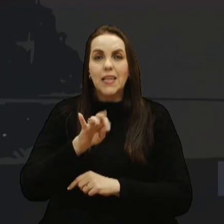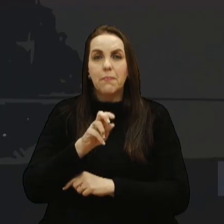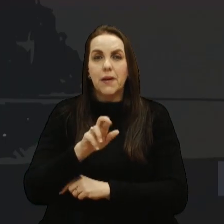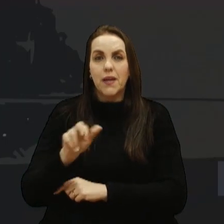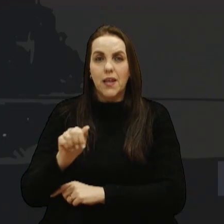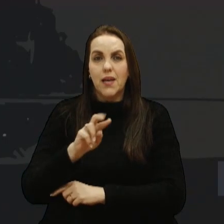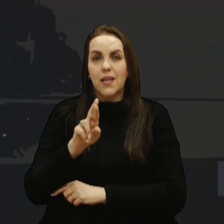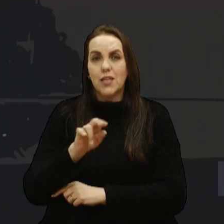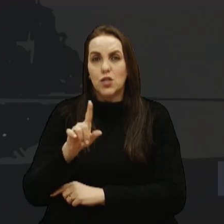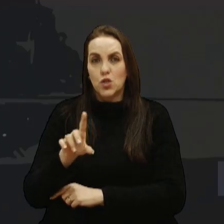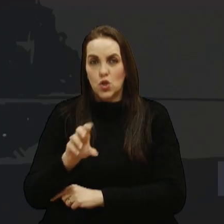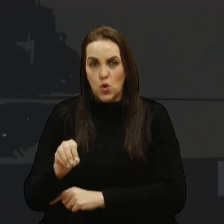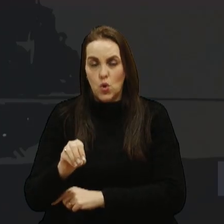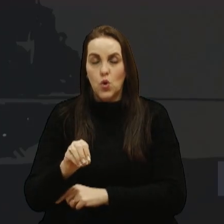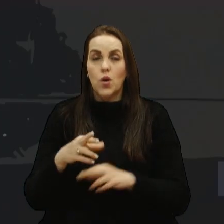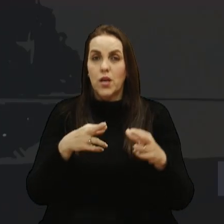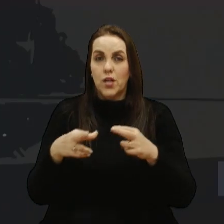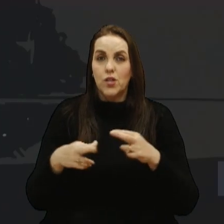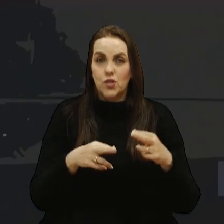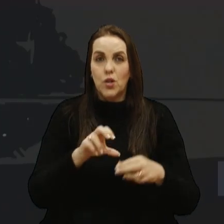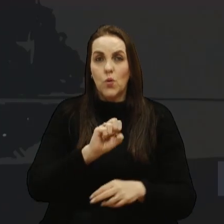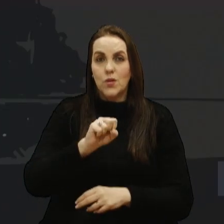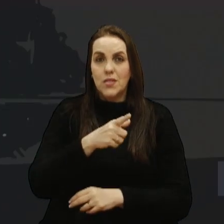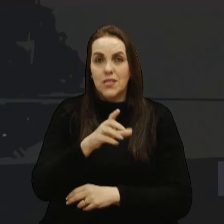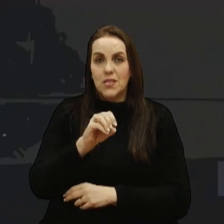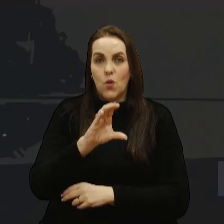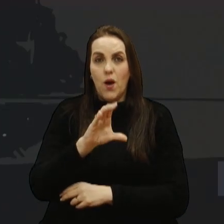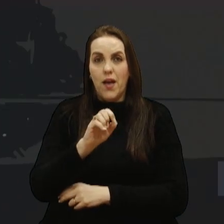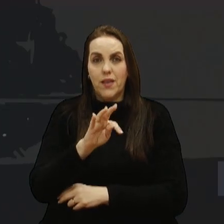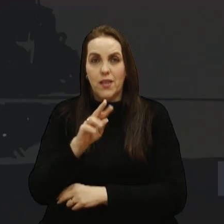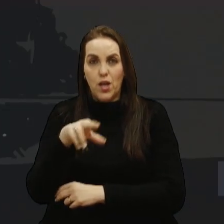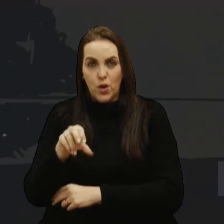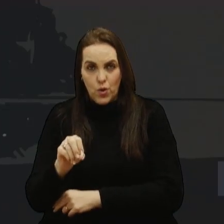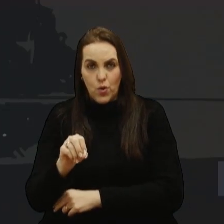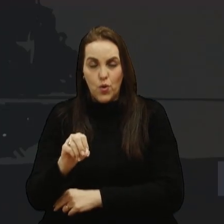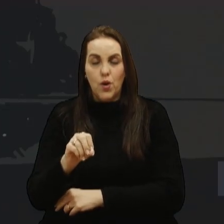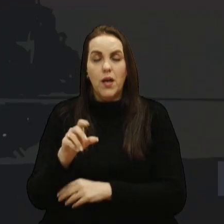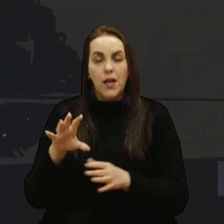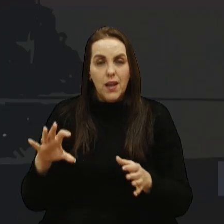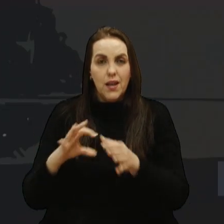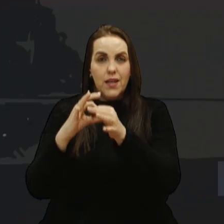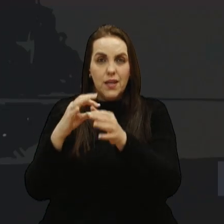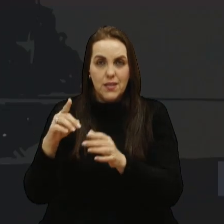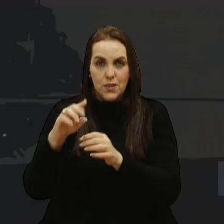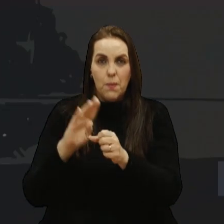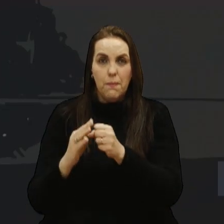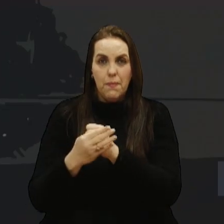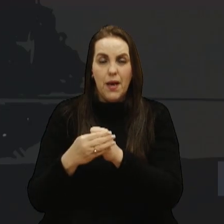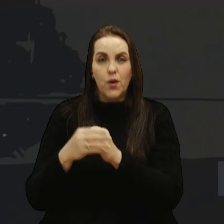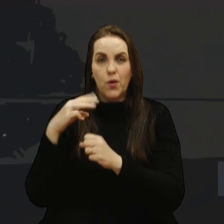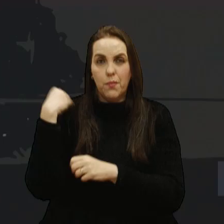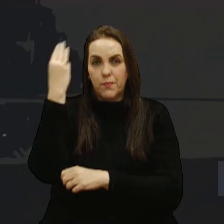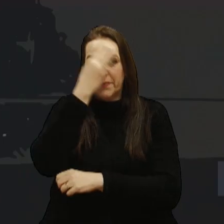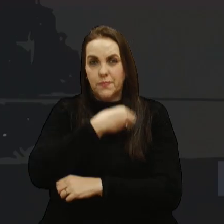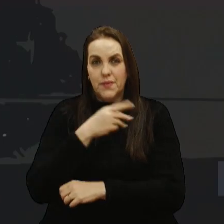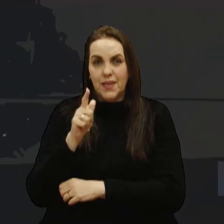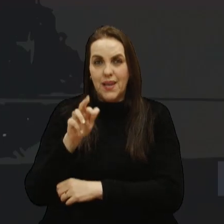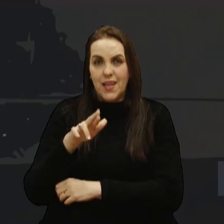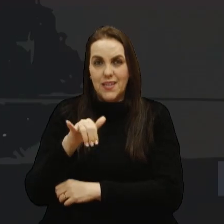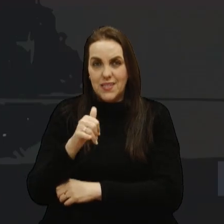São Caetano, que liga ao Nossa Senhora das Graças, deve dar em torno de uns 4 quilômetros, não, dá mais de 900